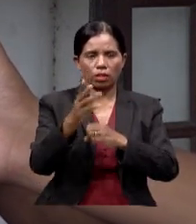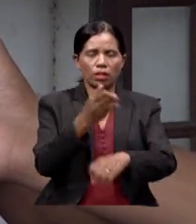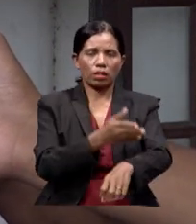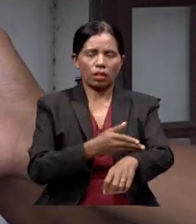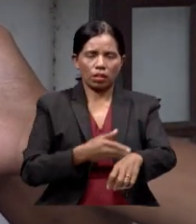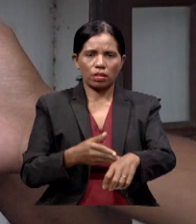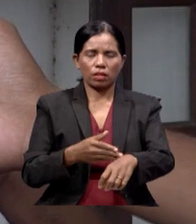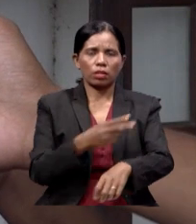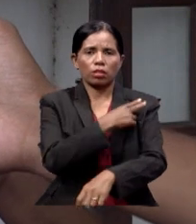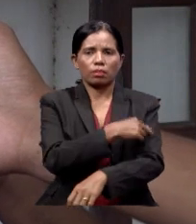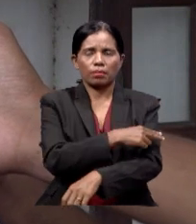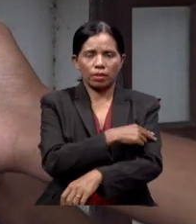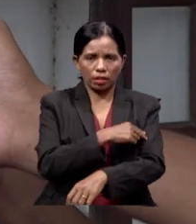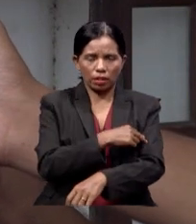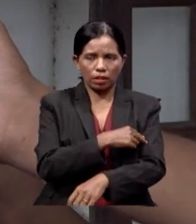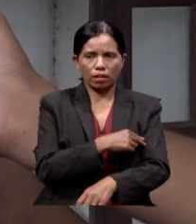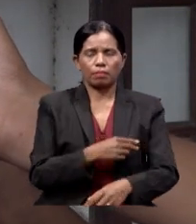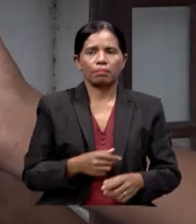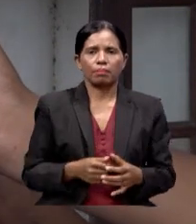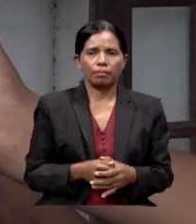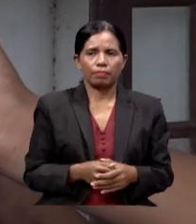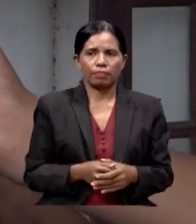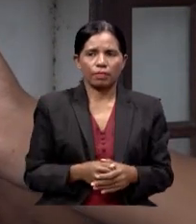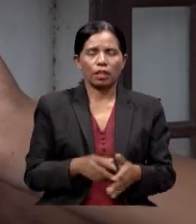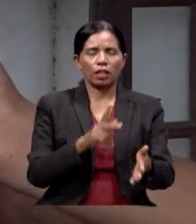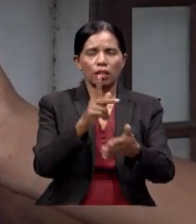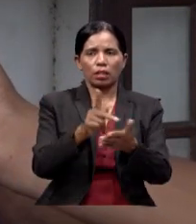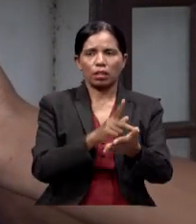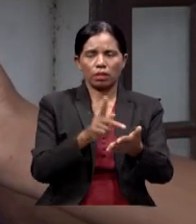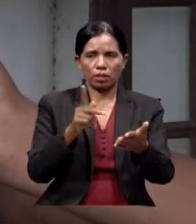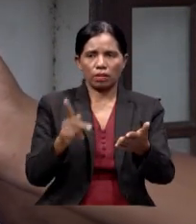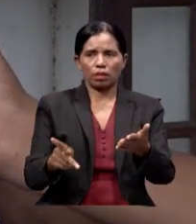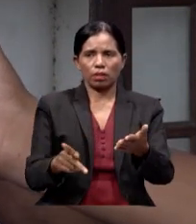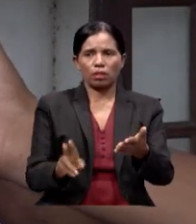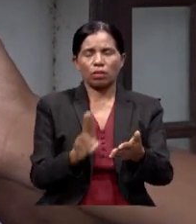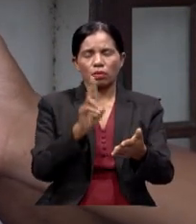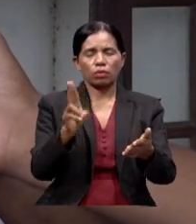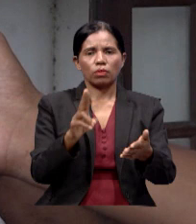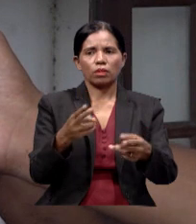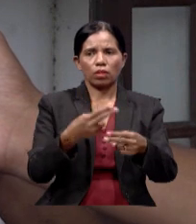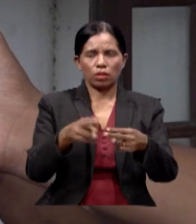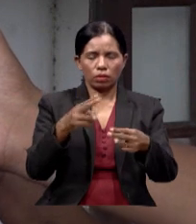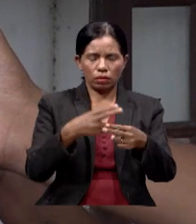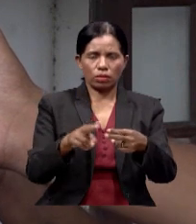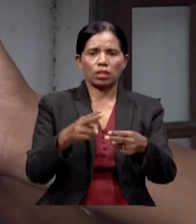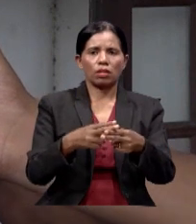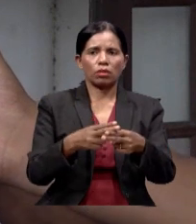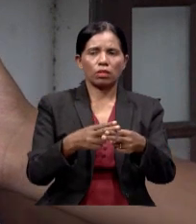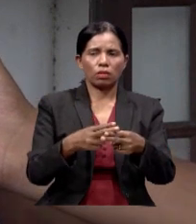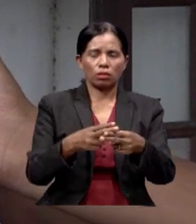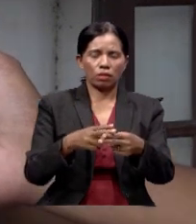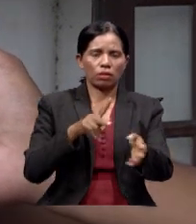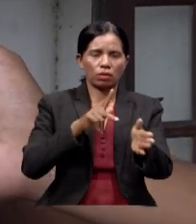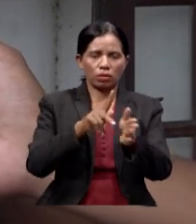Guido Valadares. E crime ida também armas brancas, tudo que não vejo de zona vítima